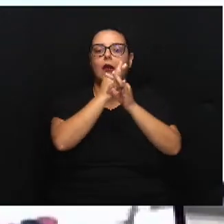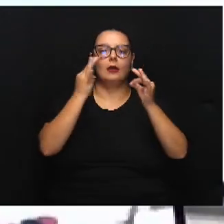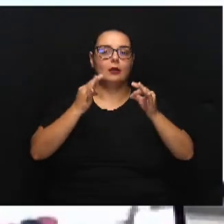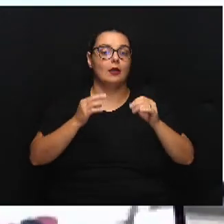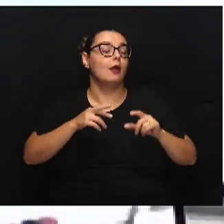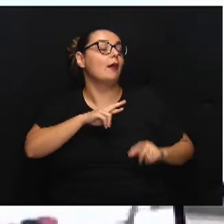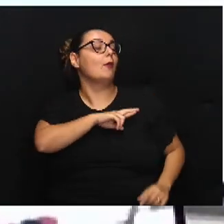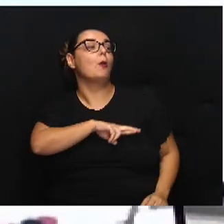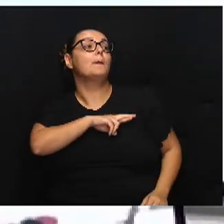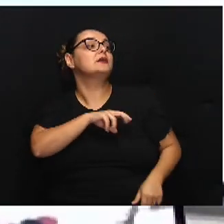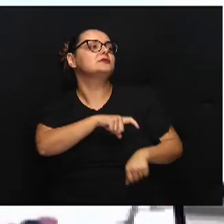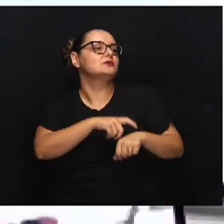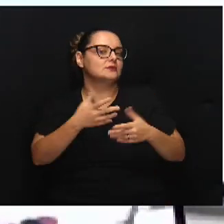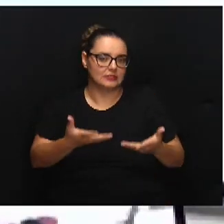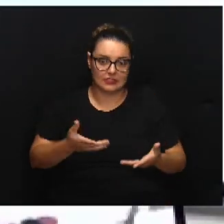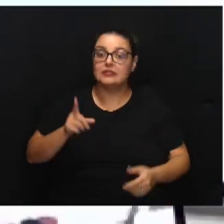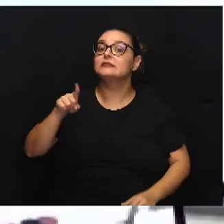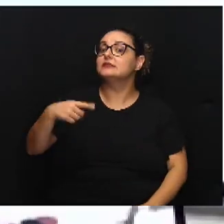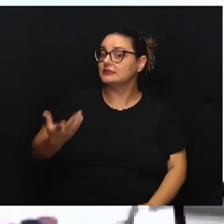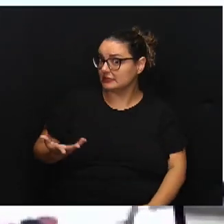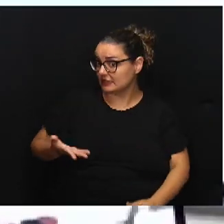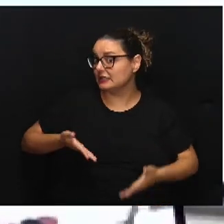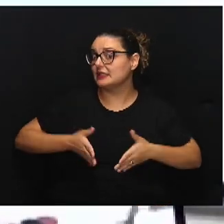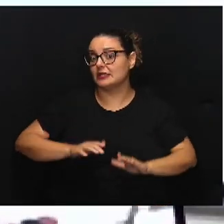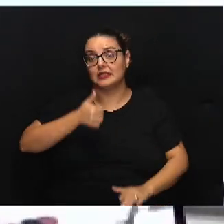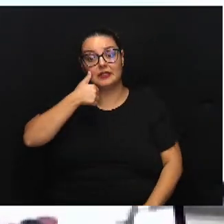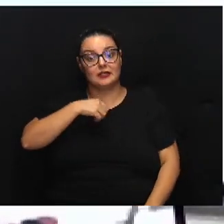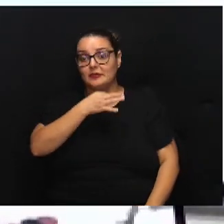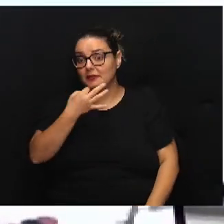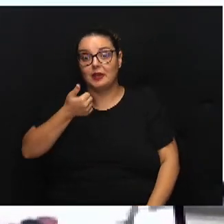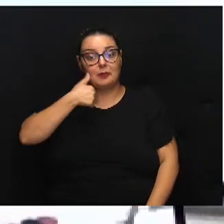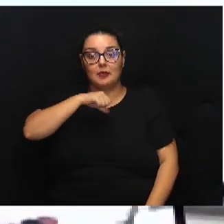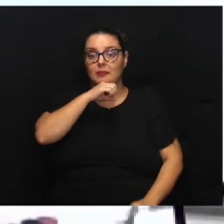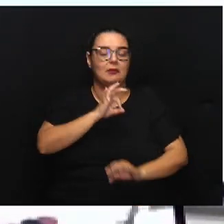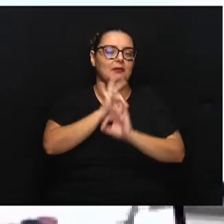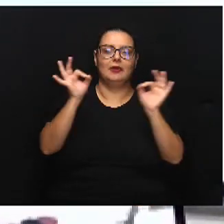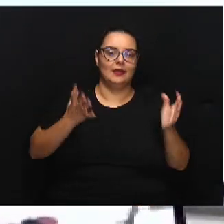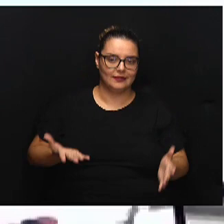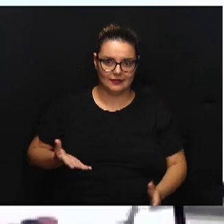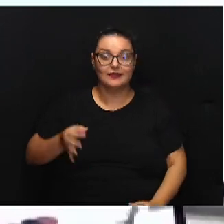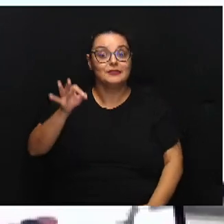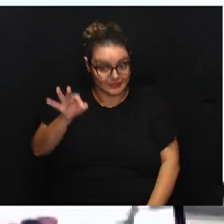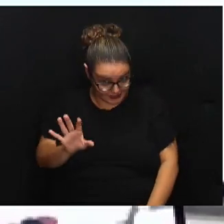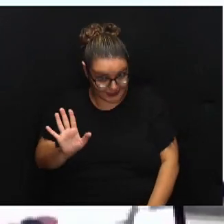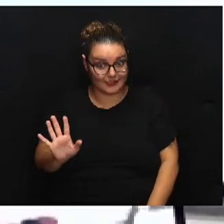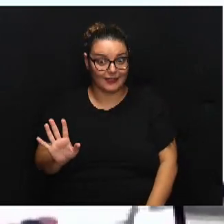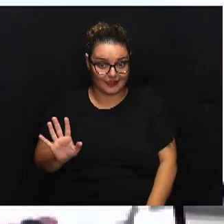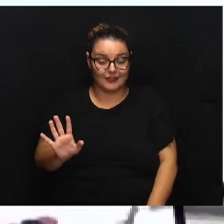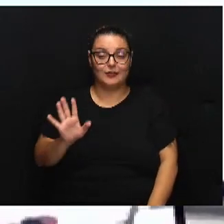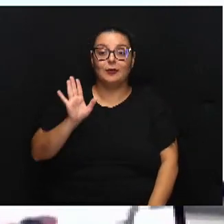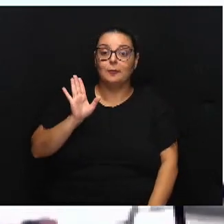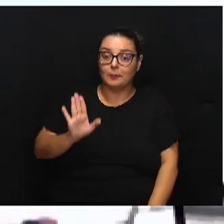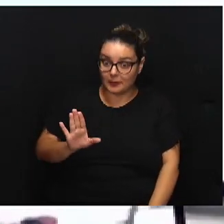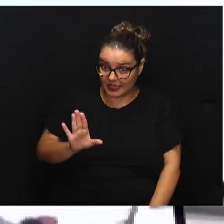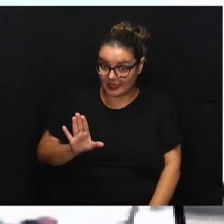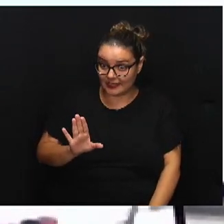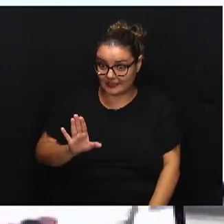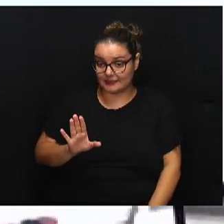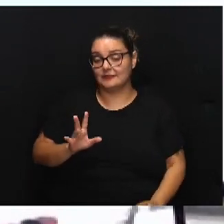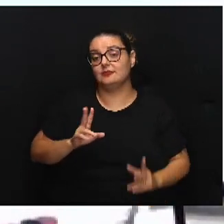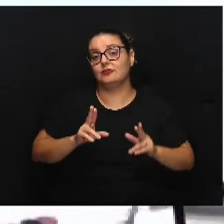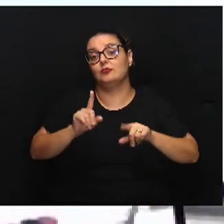né, uma situação. A criança nasce bem, a mãe fica ótima, então isso é super certo. Mas, como havia uma